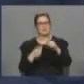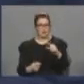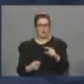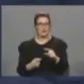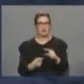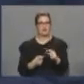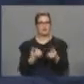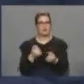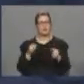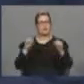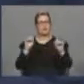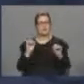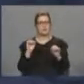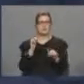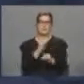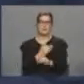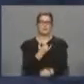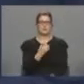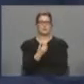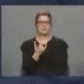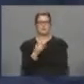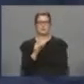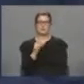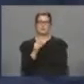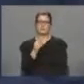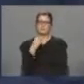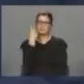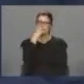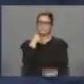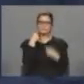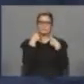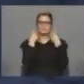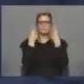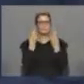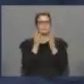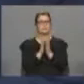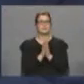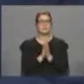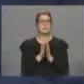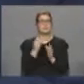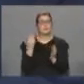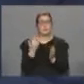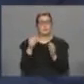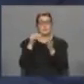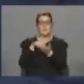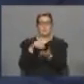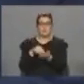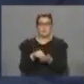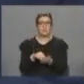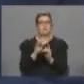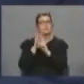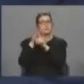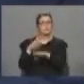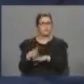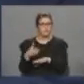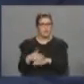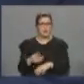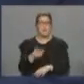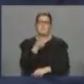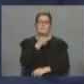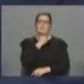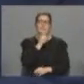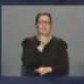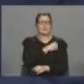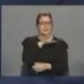2026 de cabeça erguida mas não só os indicadores de pobreza exclusão violência doméstica gravidez precoce